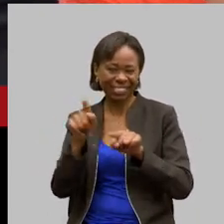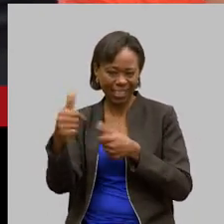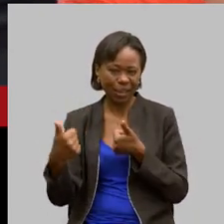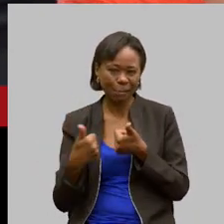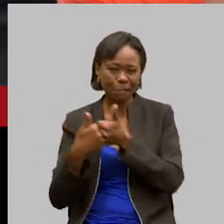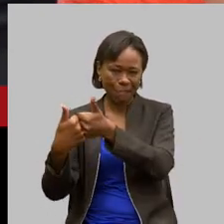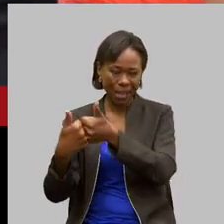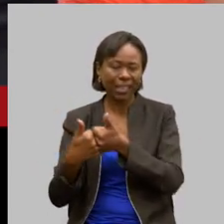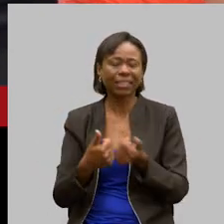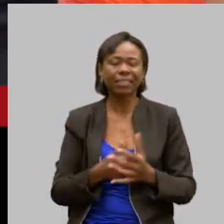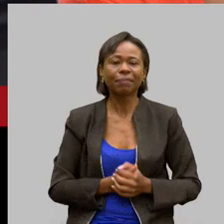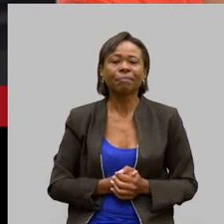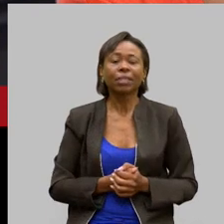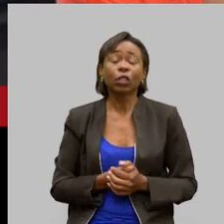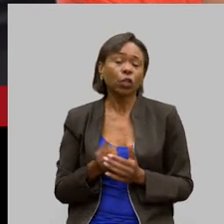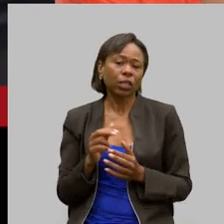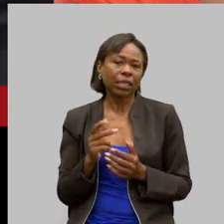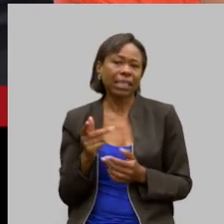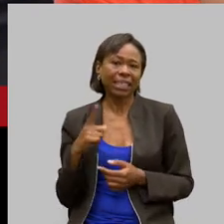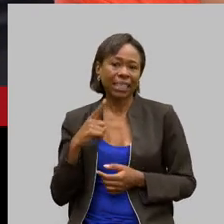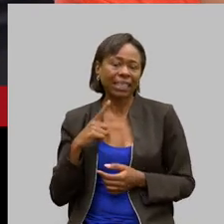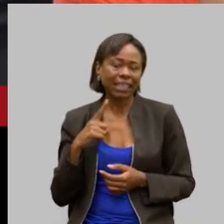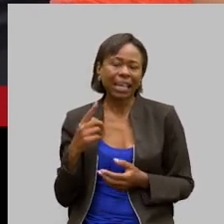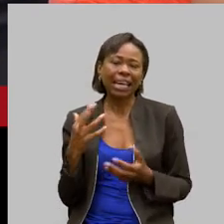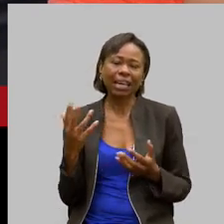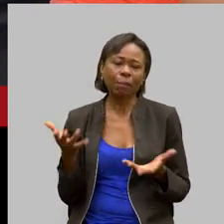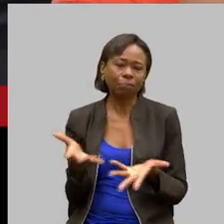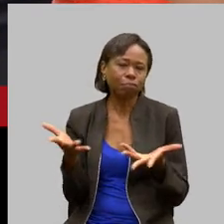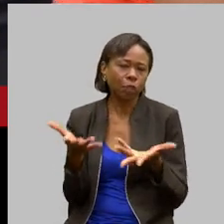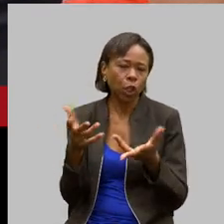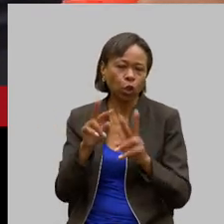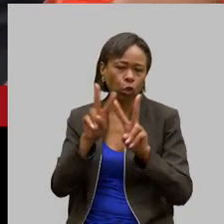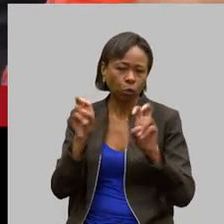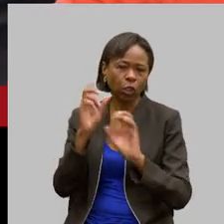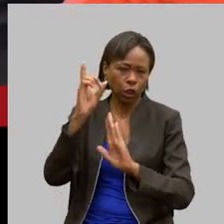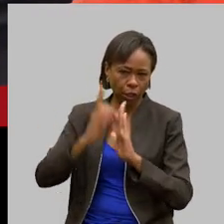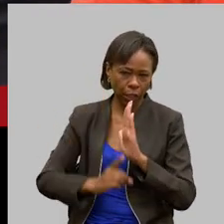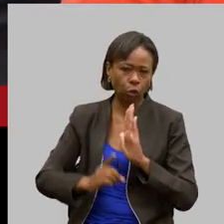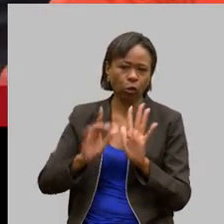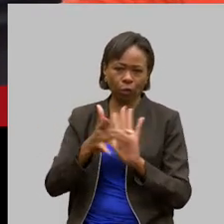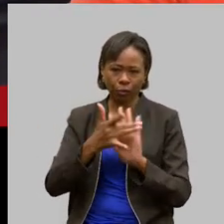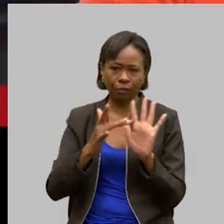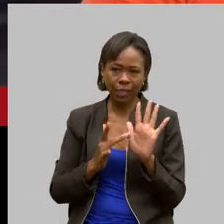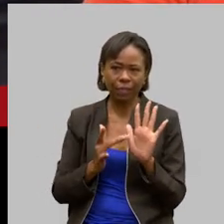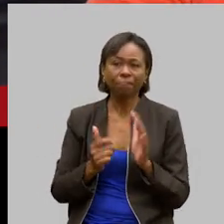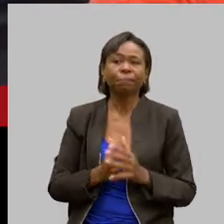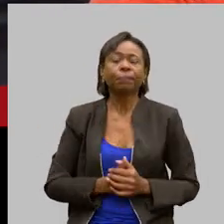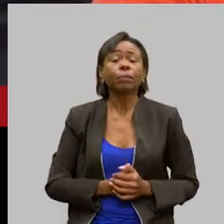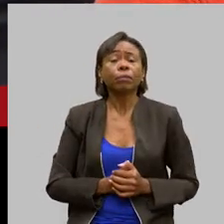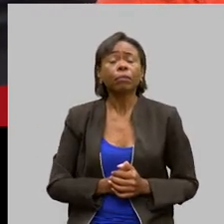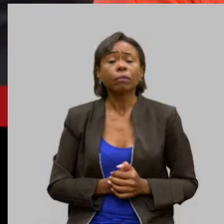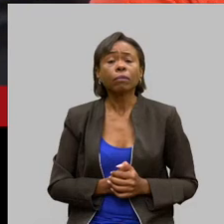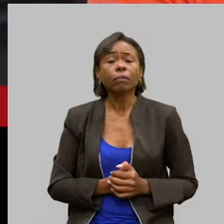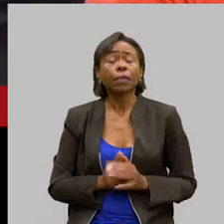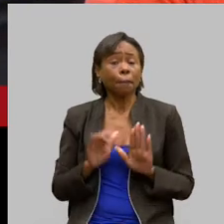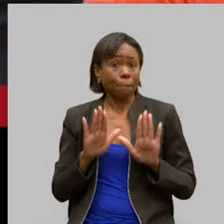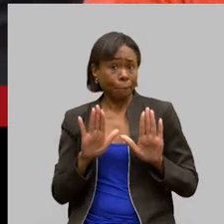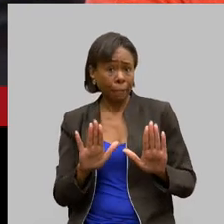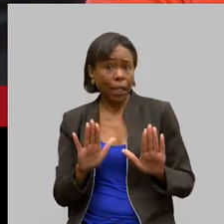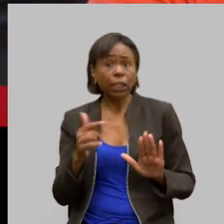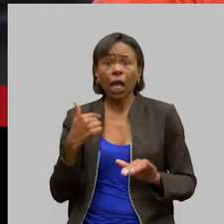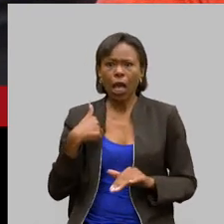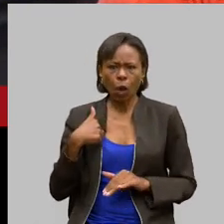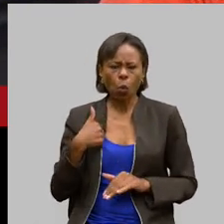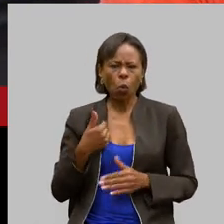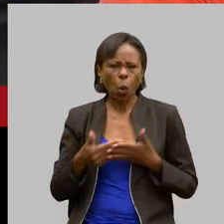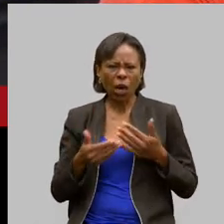nesse sentido da tutela dos direitos dos nossos deficientes e em parceria com o deputado Cristiano mas por onde eu ando